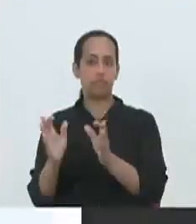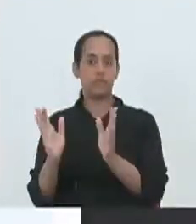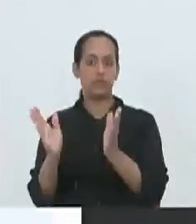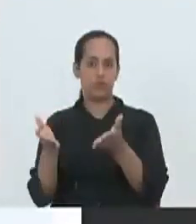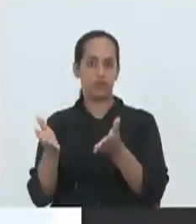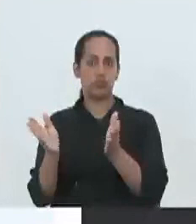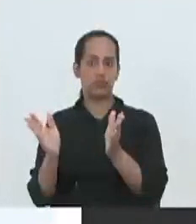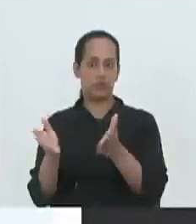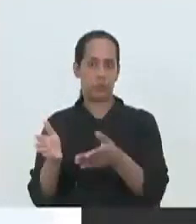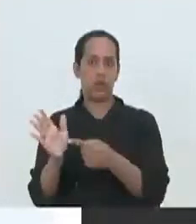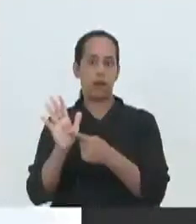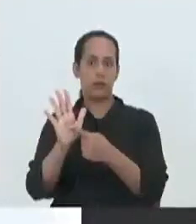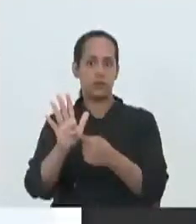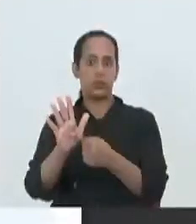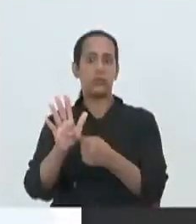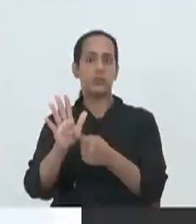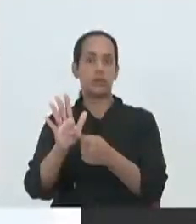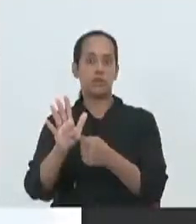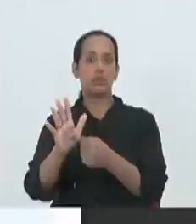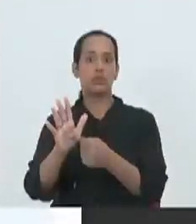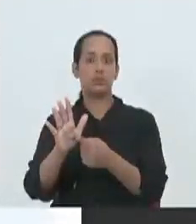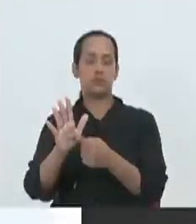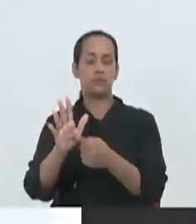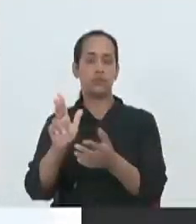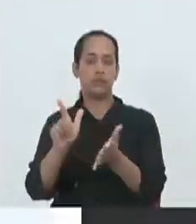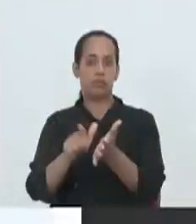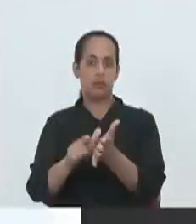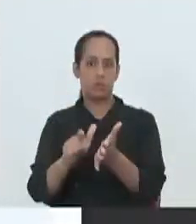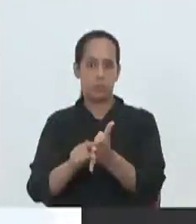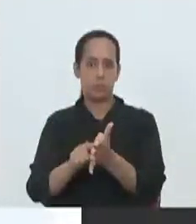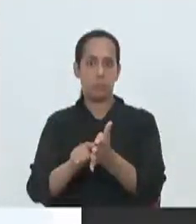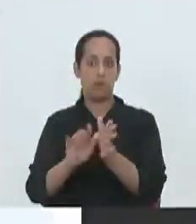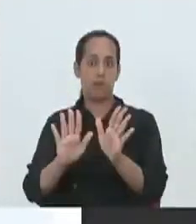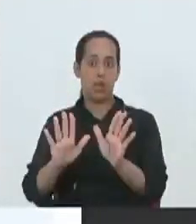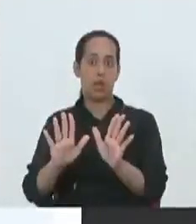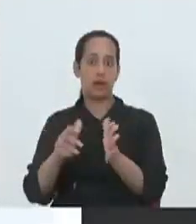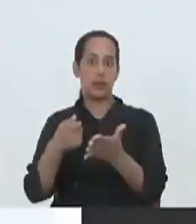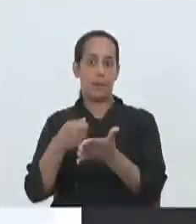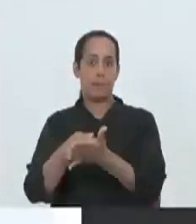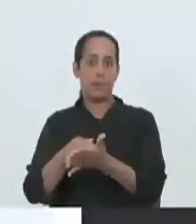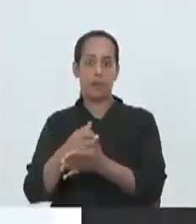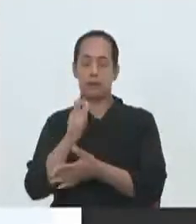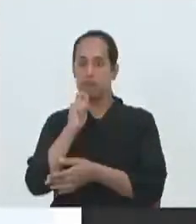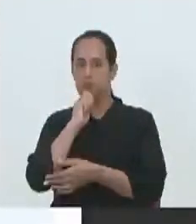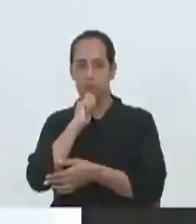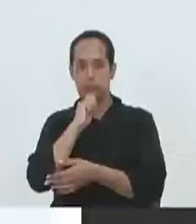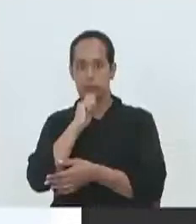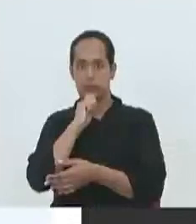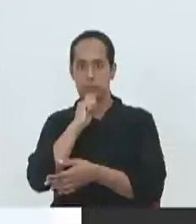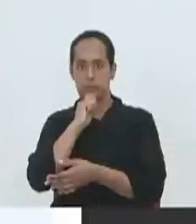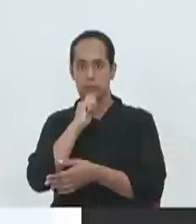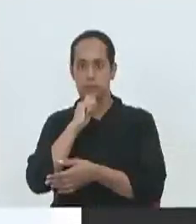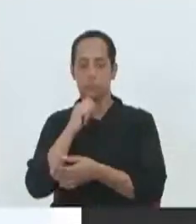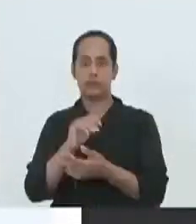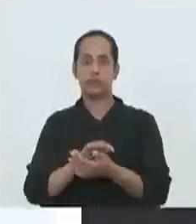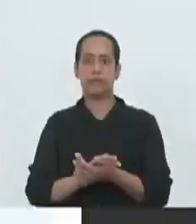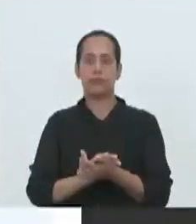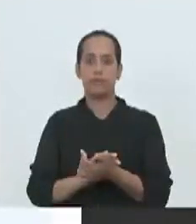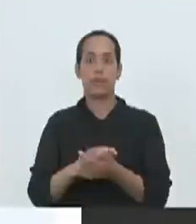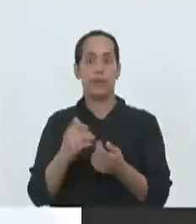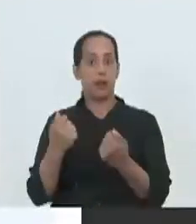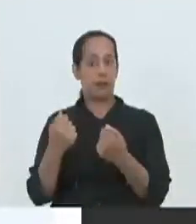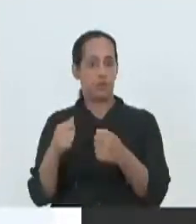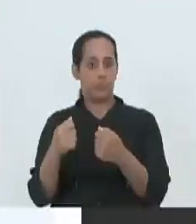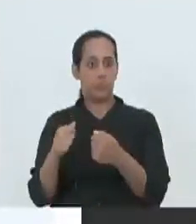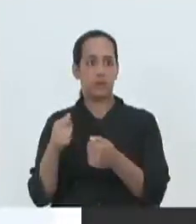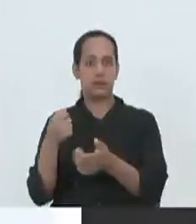nota fiscal já houve o ateste do serviço só não foi ainda pago e aqueles restos a pagar não processados que no momento